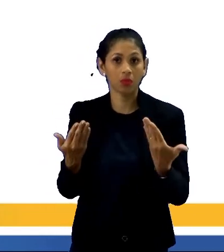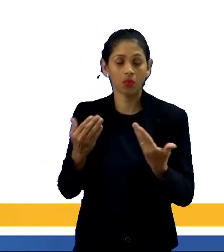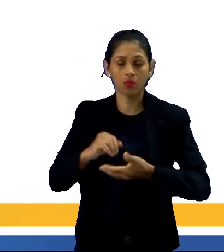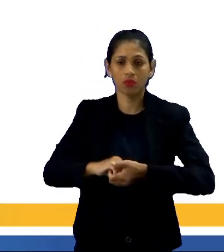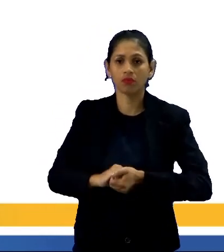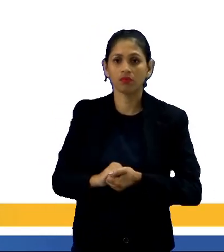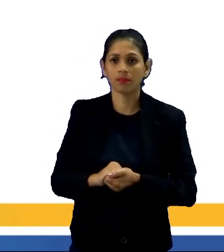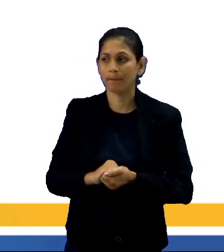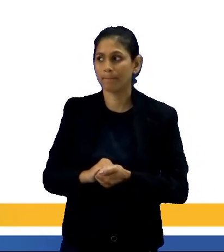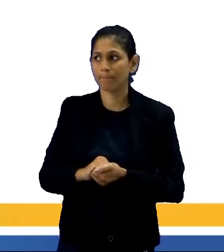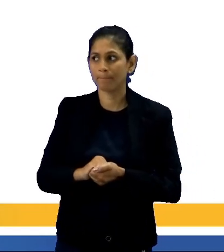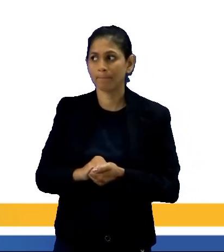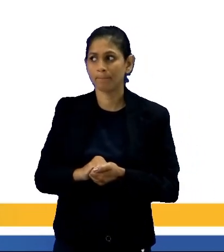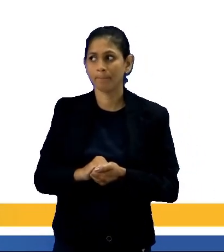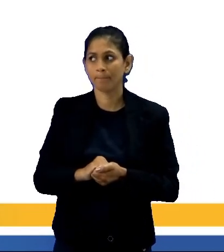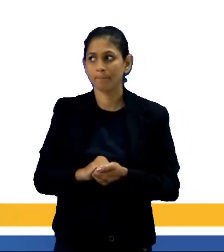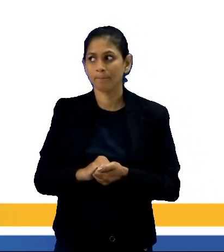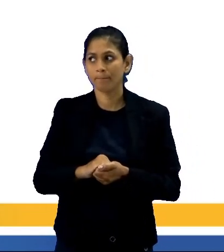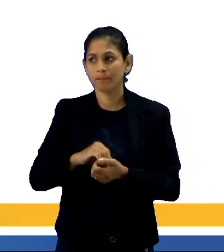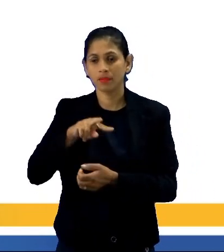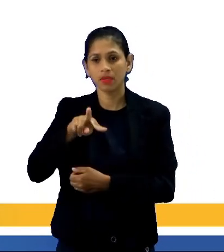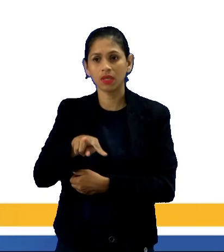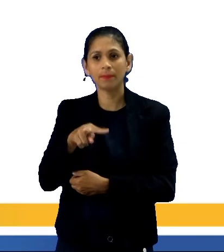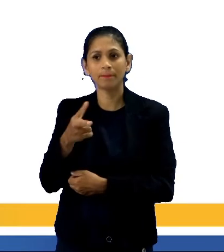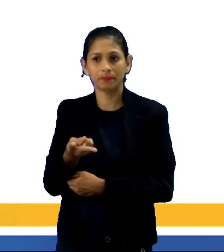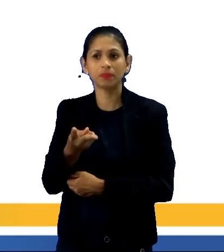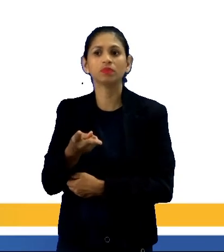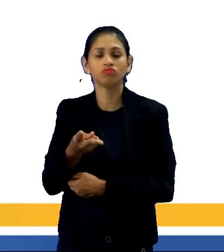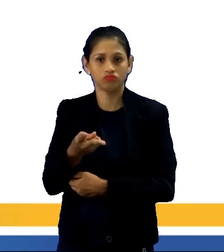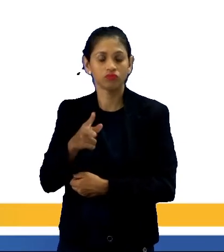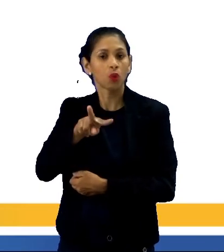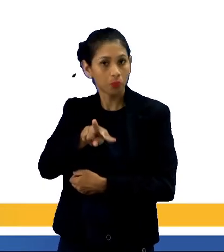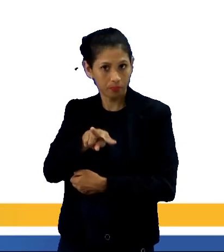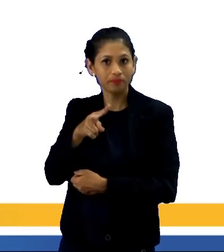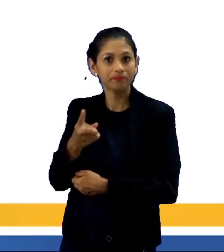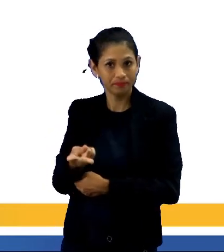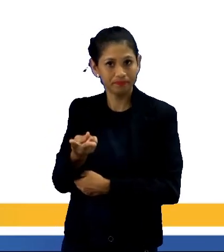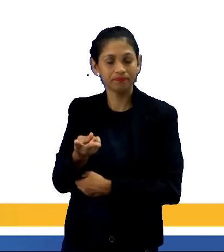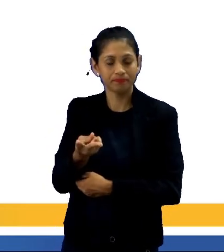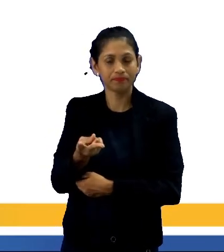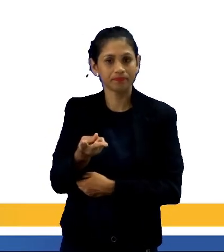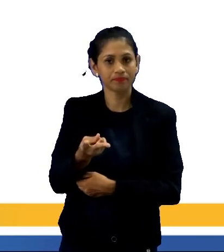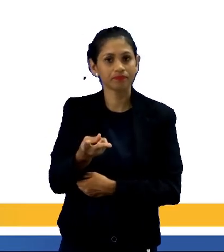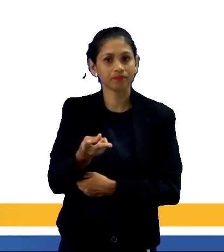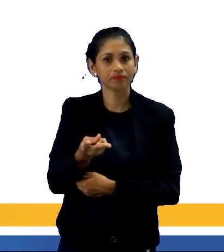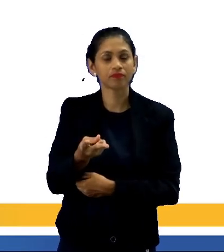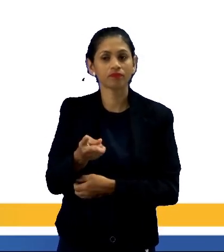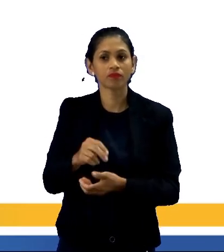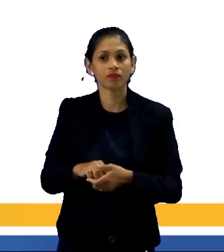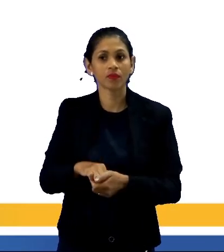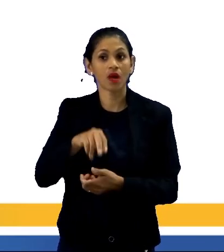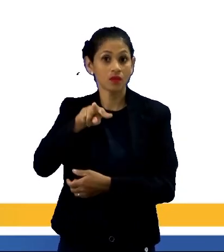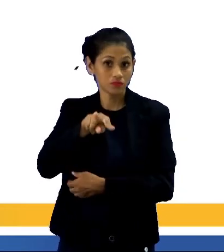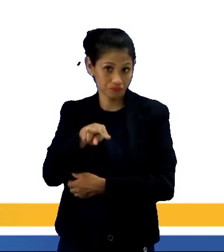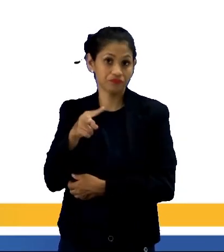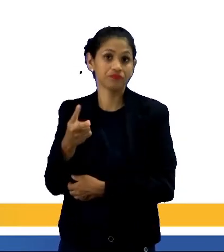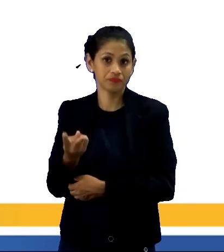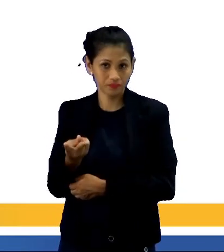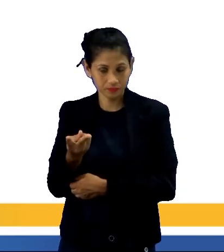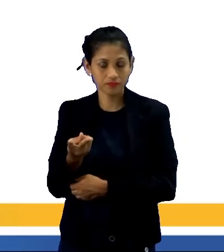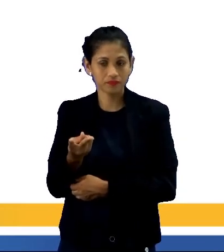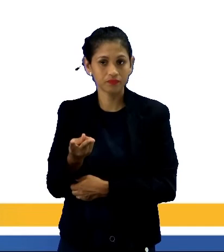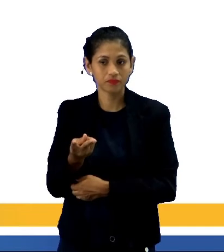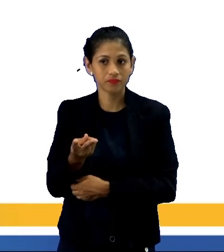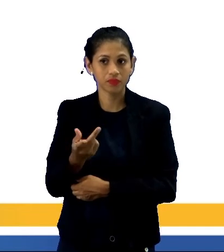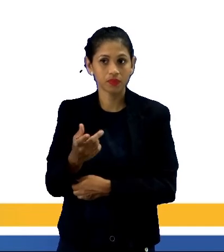desodorante. Viram, gente, que o uso da ambiguidade é um duplo sentido? A ambiguidade é o duplo sentido e